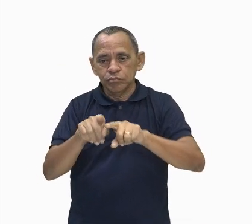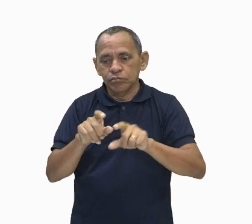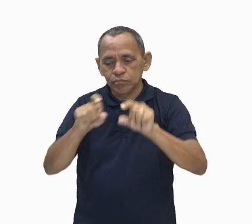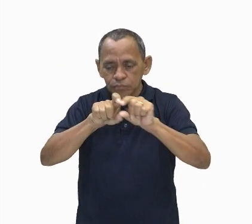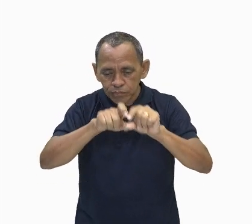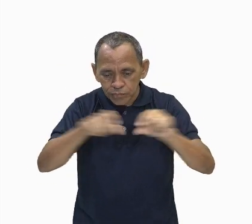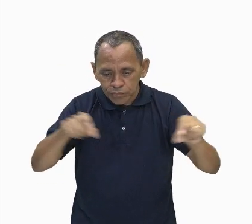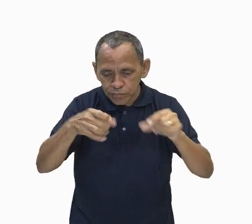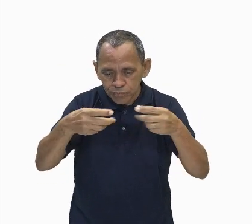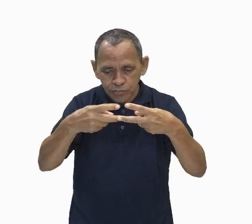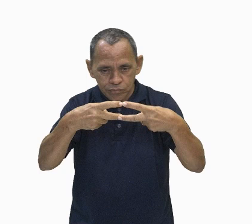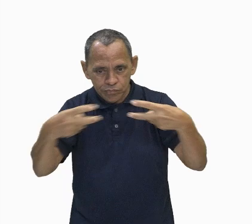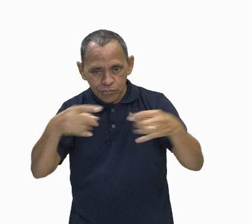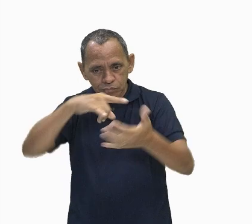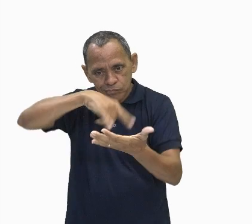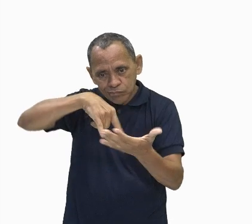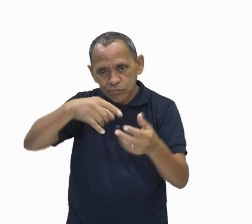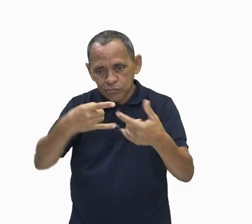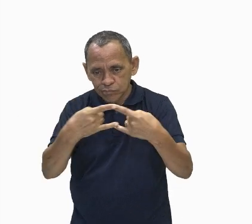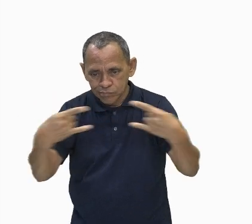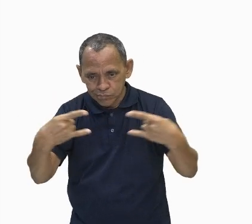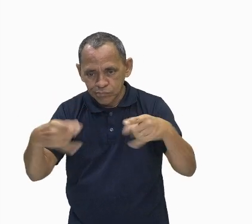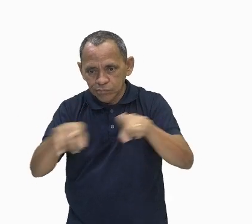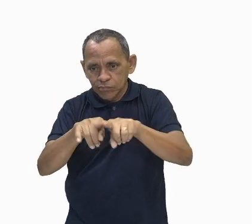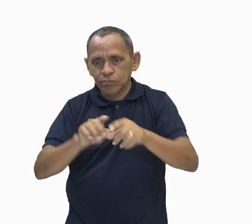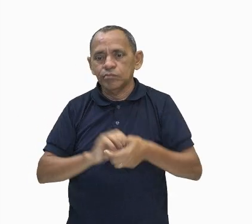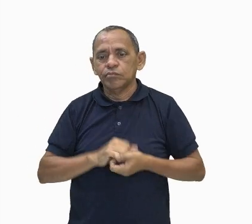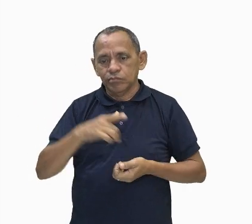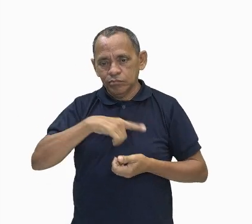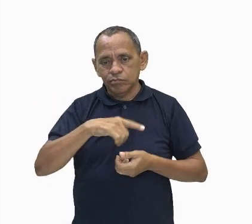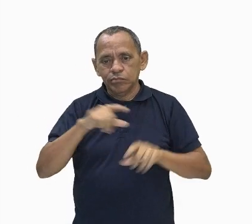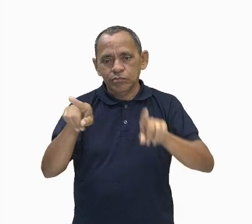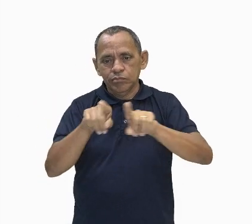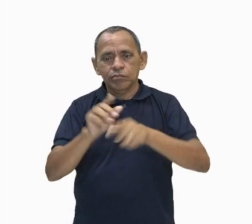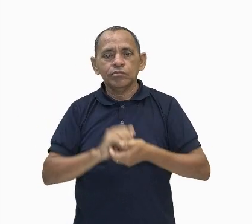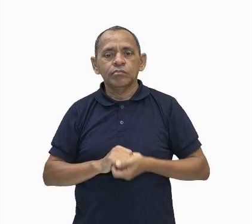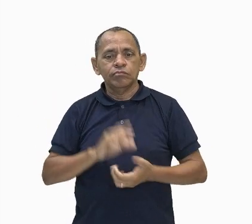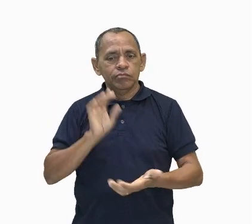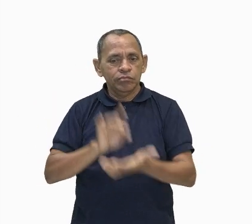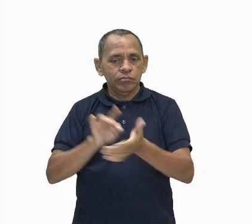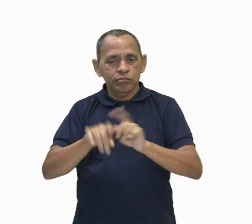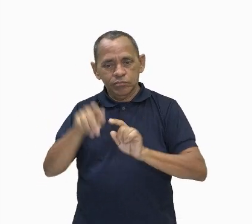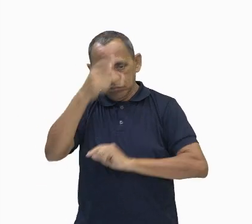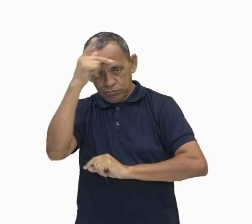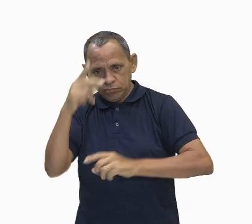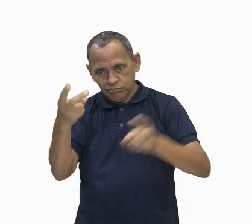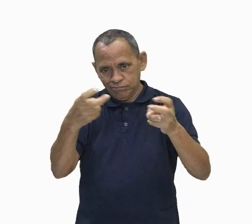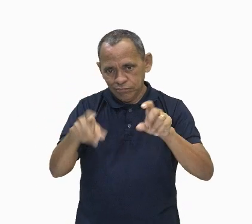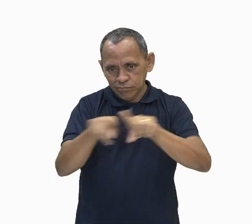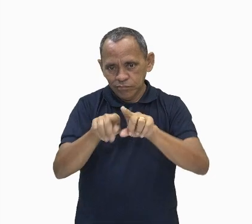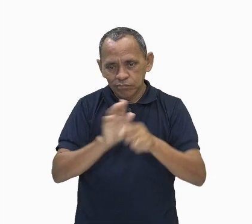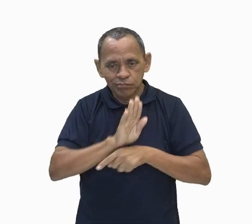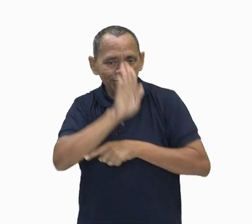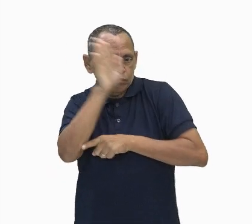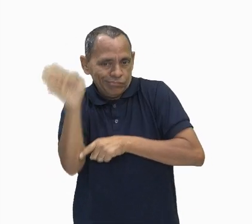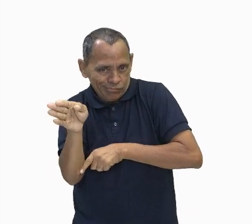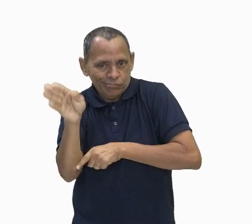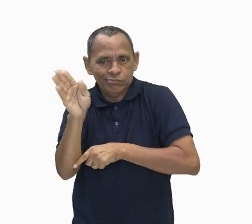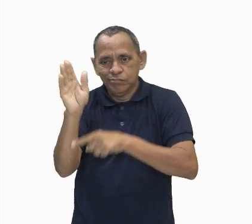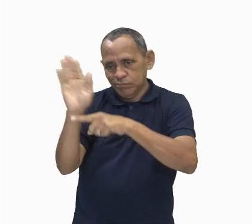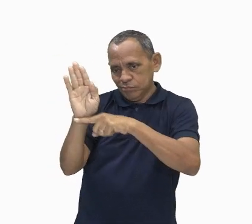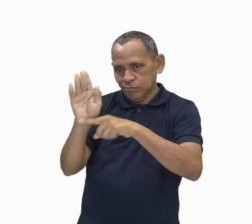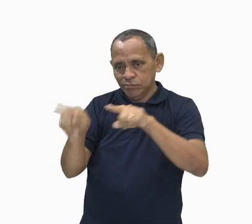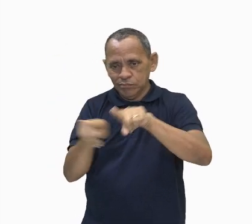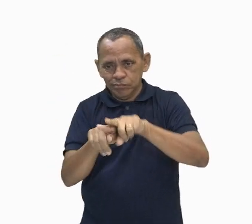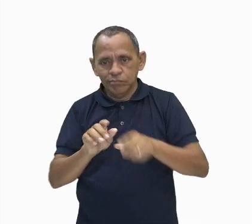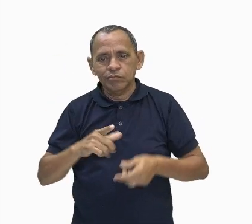tem filme. E se você está com um bilhete, provavelmente a pessoa vai saber que você está indo ao cinema. Já é uma informação implícita. A gente tem